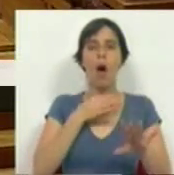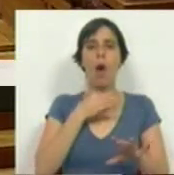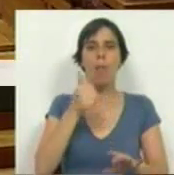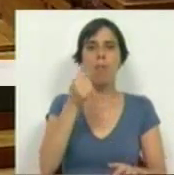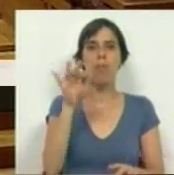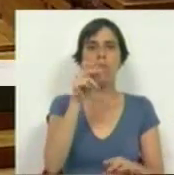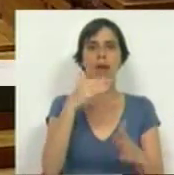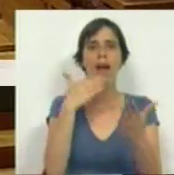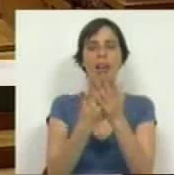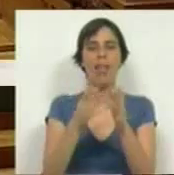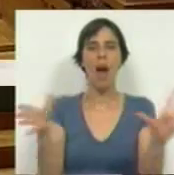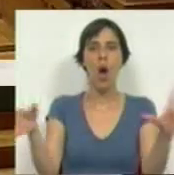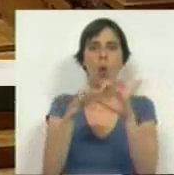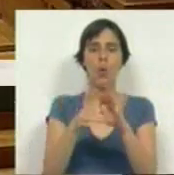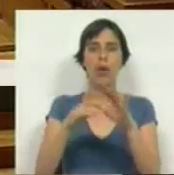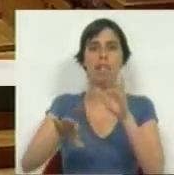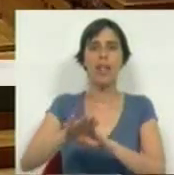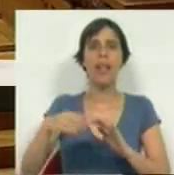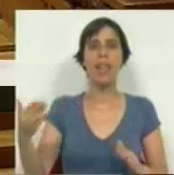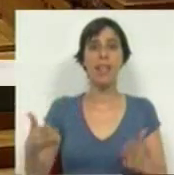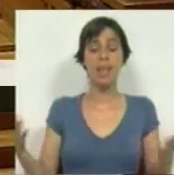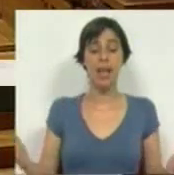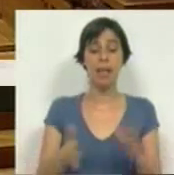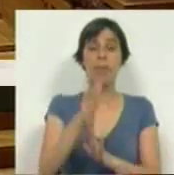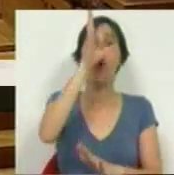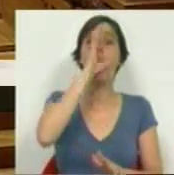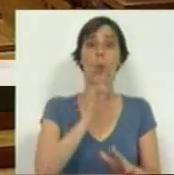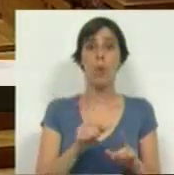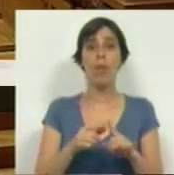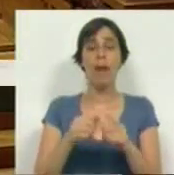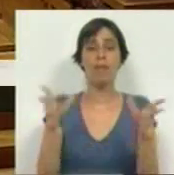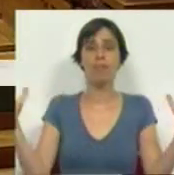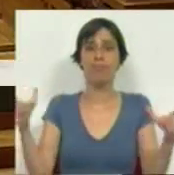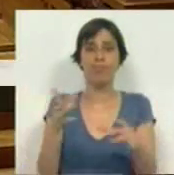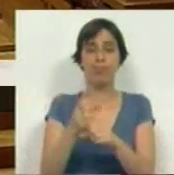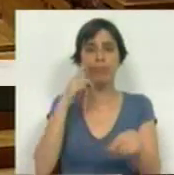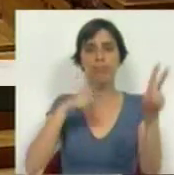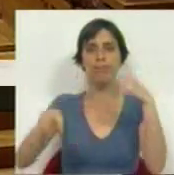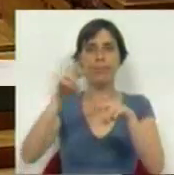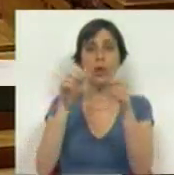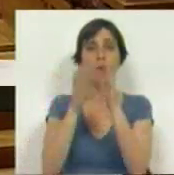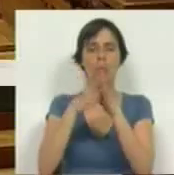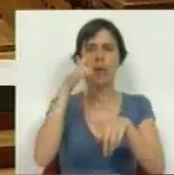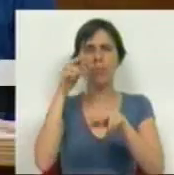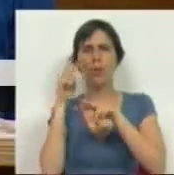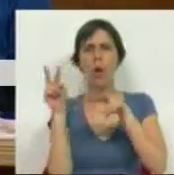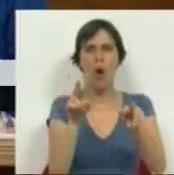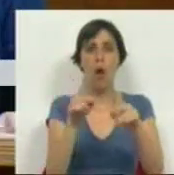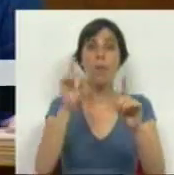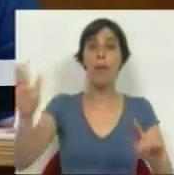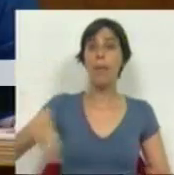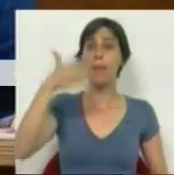bufa em que se tornou a coligação de direita. Um governo a decompor-se perante o olhar de todos os cidadãos,